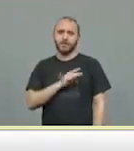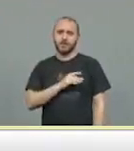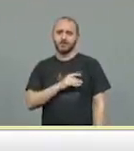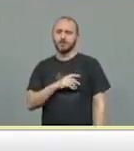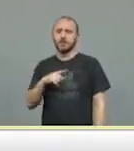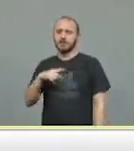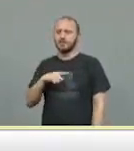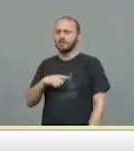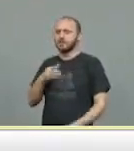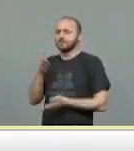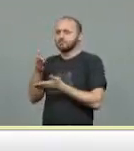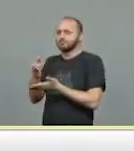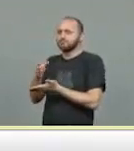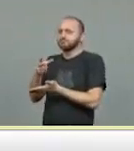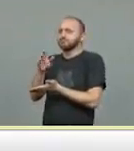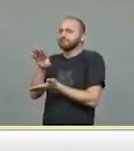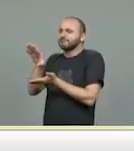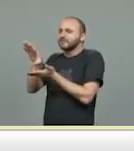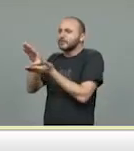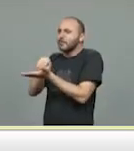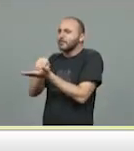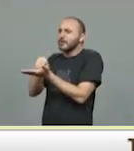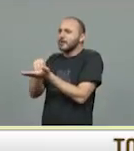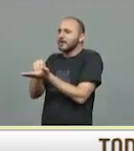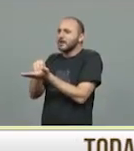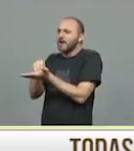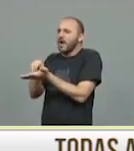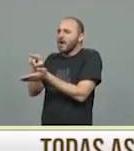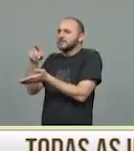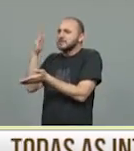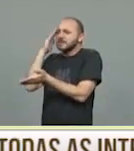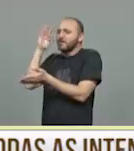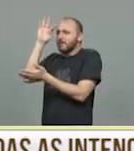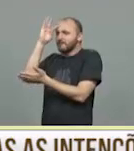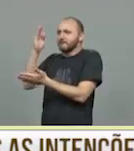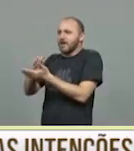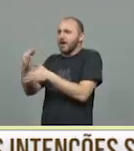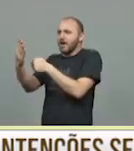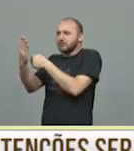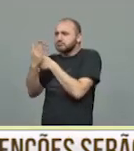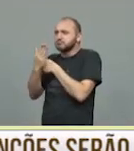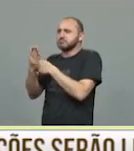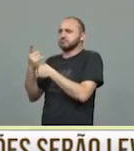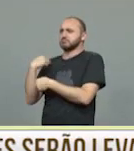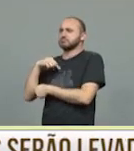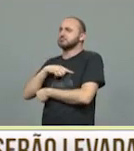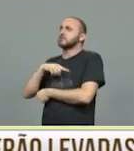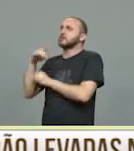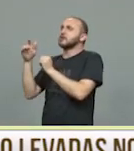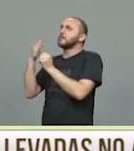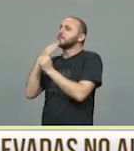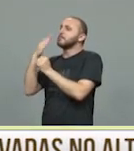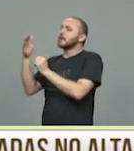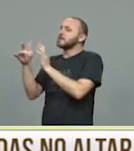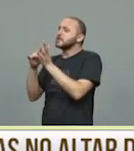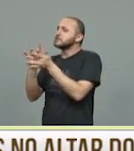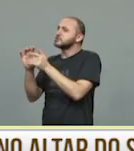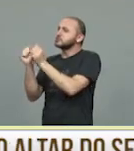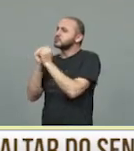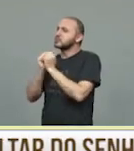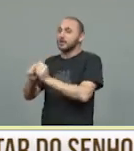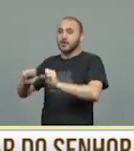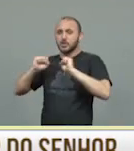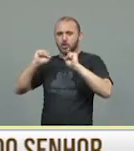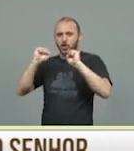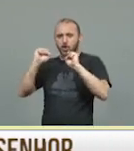neles grandes aliados na batalha. Grandes intercessores diante de Jesus estão